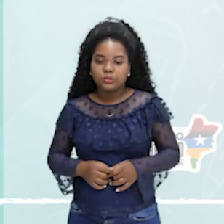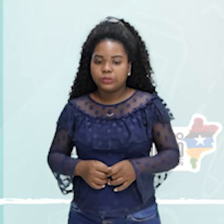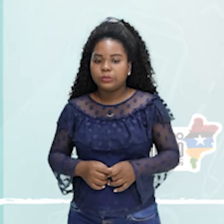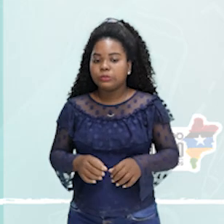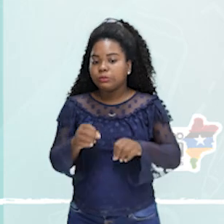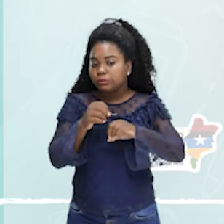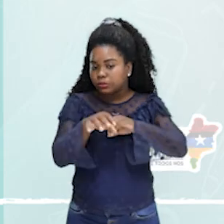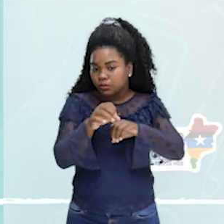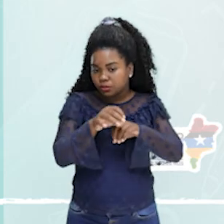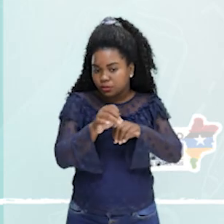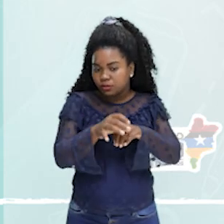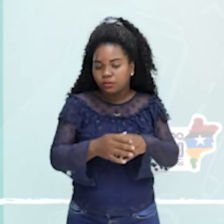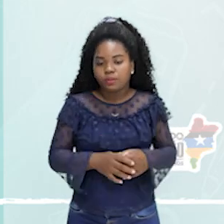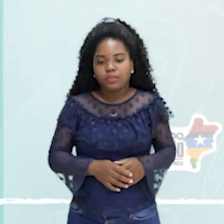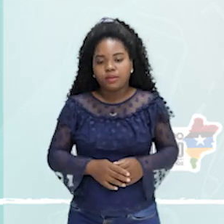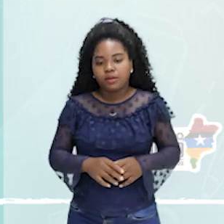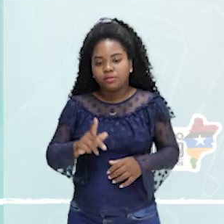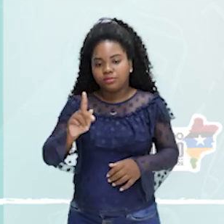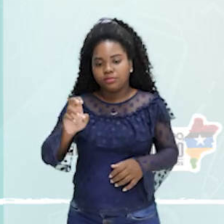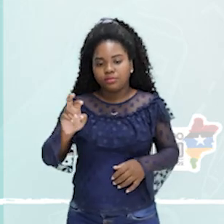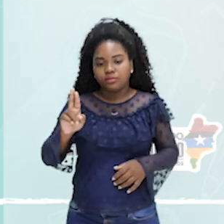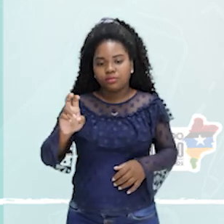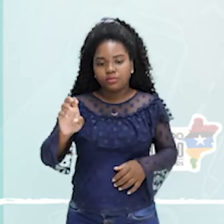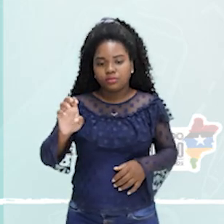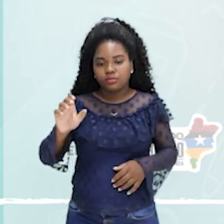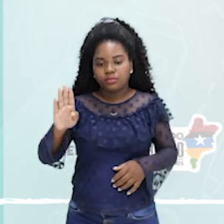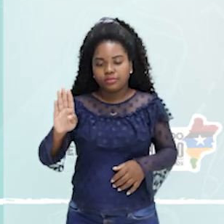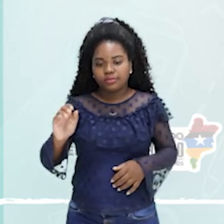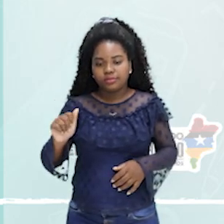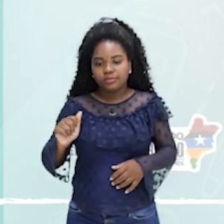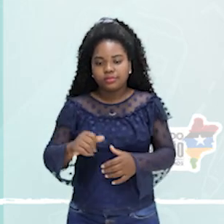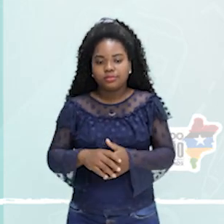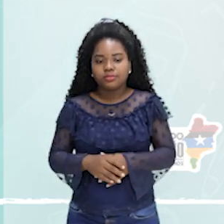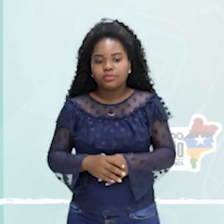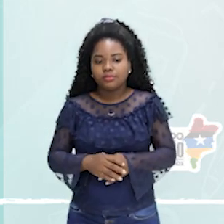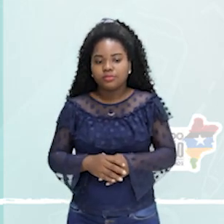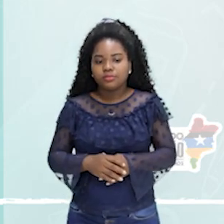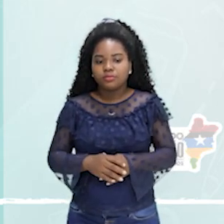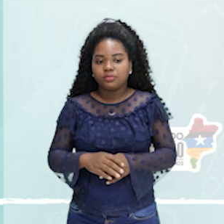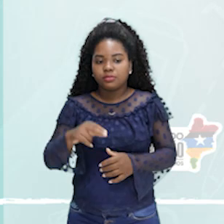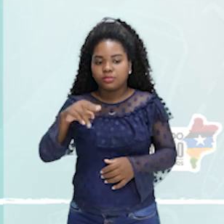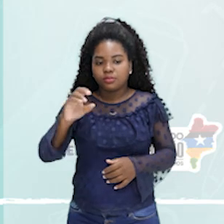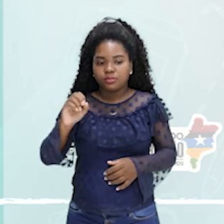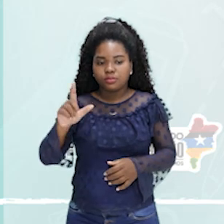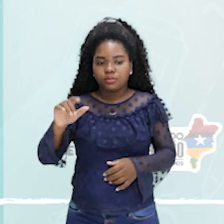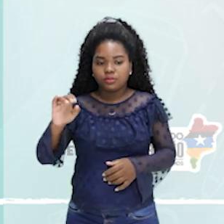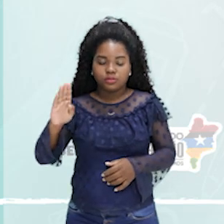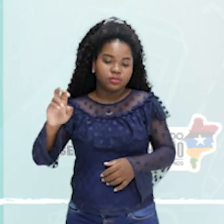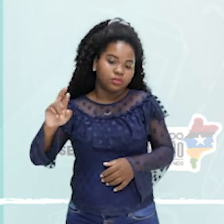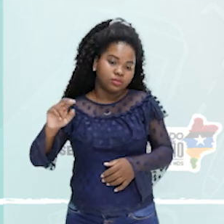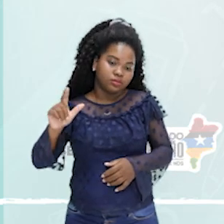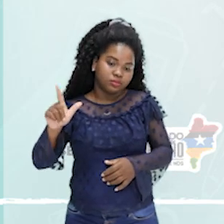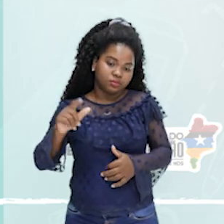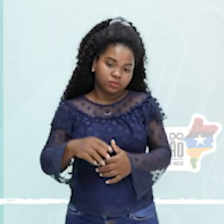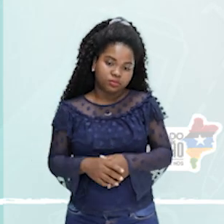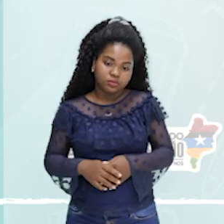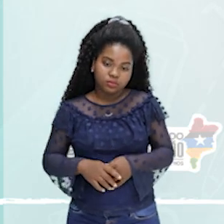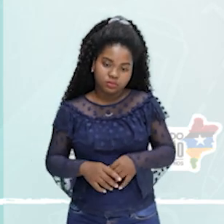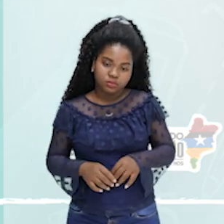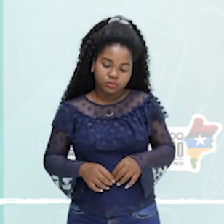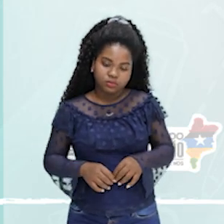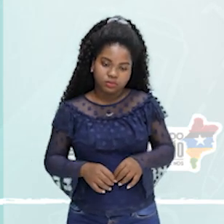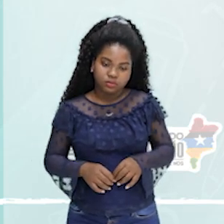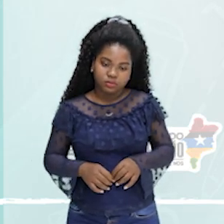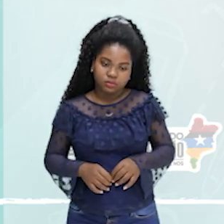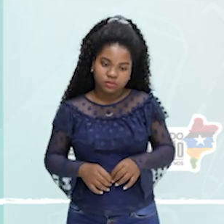uma dica, né? É o Gereba, né? Paulo Gereba, isso mesmo. Que não se preocupa com a falta de desenvolvimento tecnológico em alguns